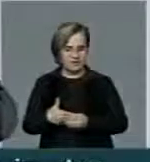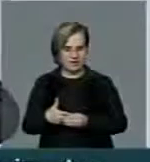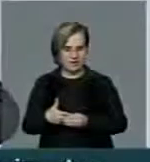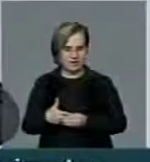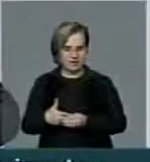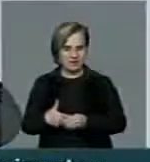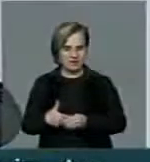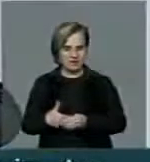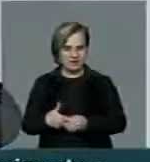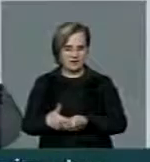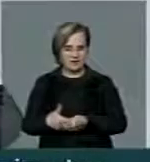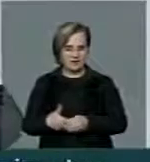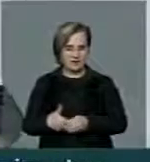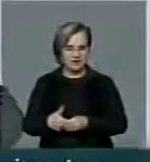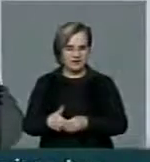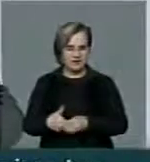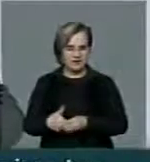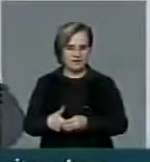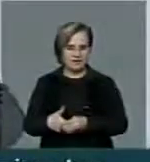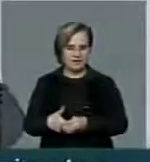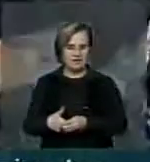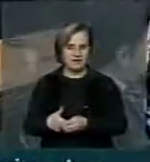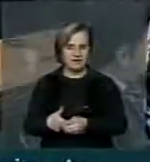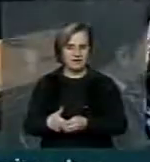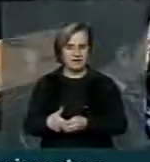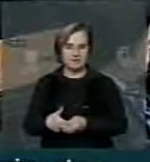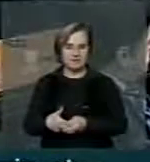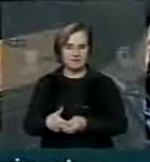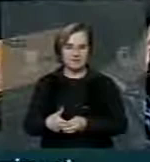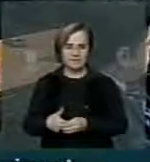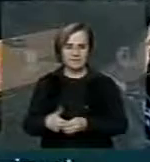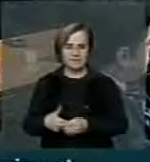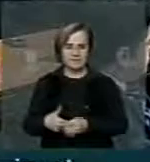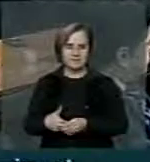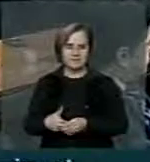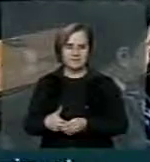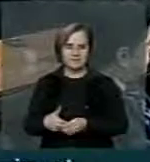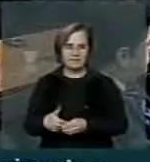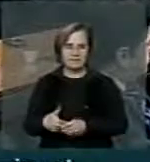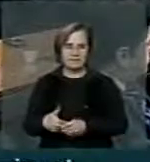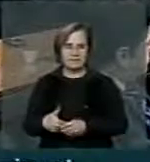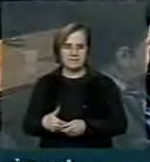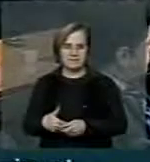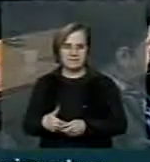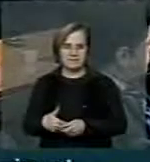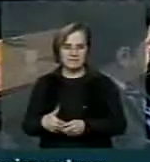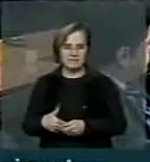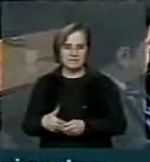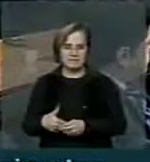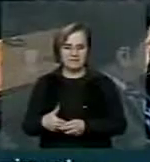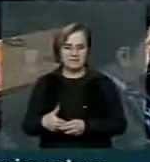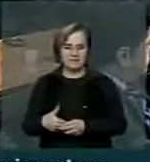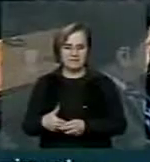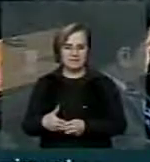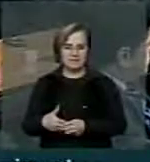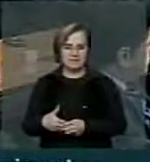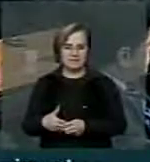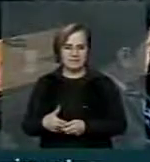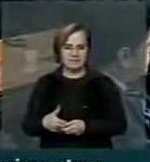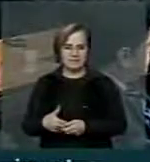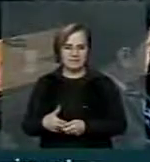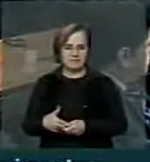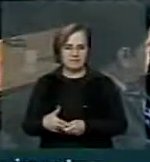CAR vai ser nem com mandado de segurança não entra na minha propriedade. Quem quer saber a informação vai lá onde fez o CAR, então isso não vai